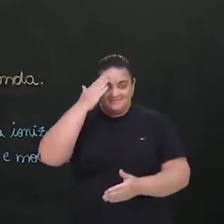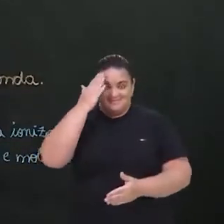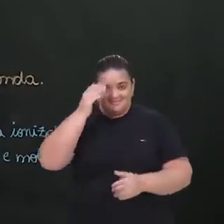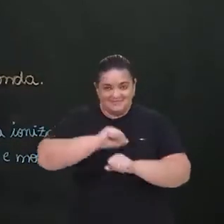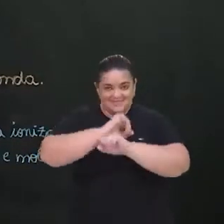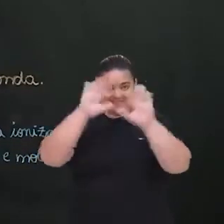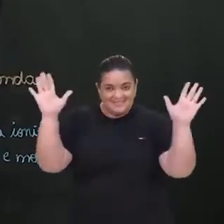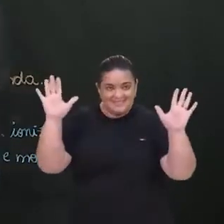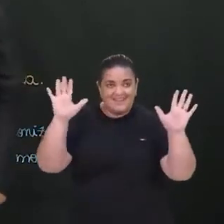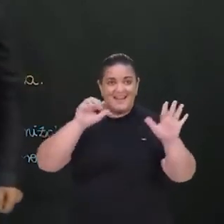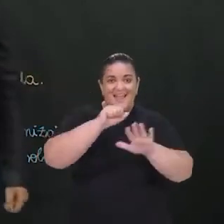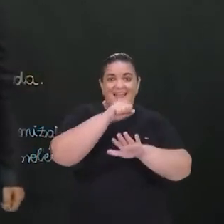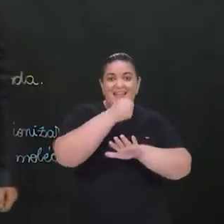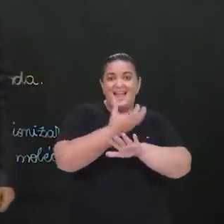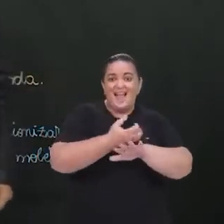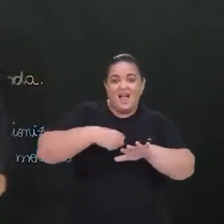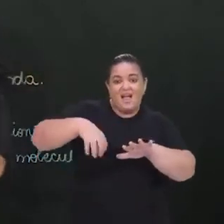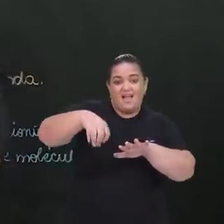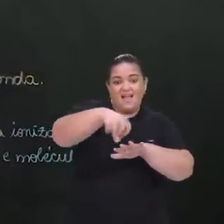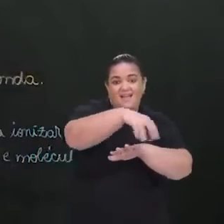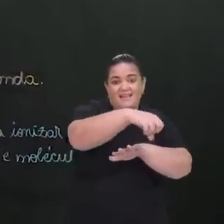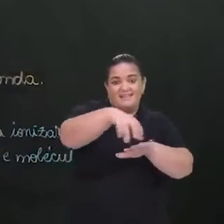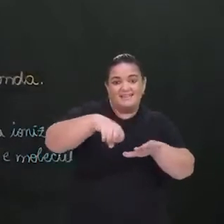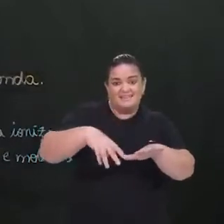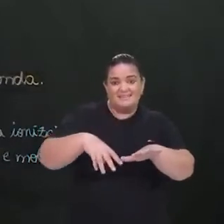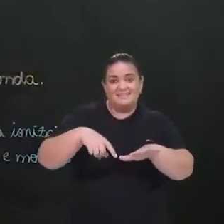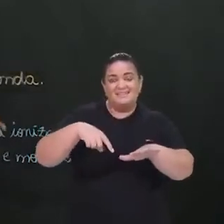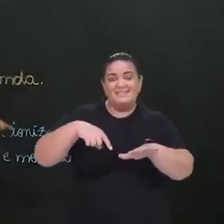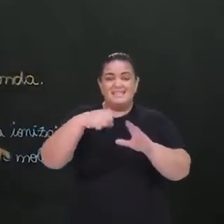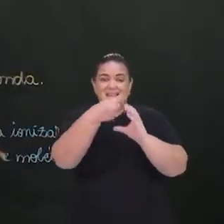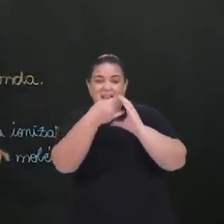as radiações eletromagnéticas, as